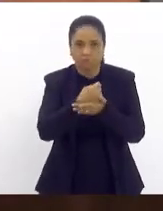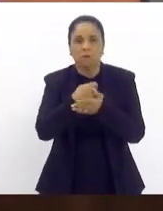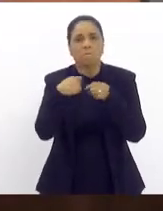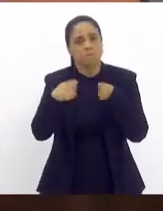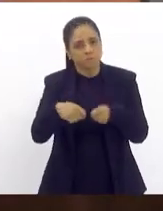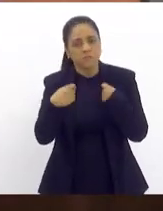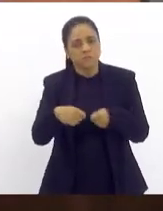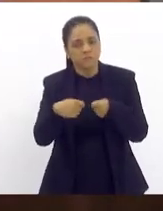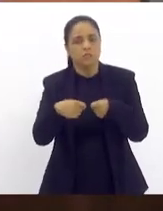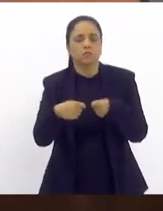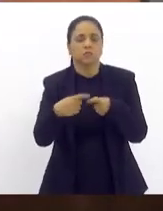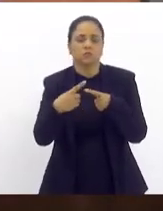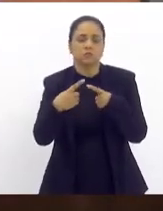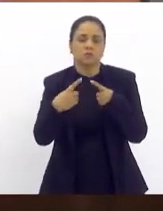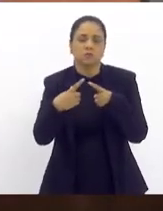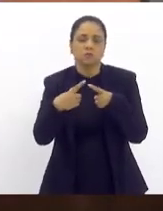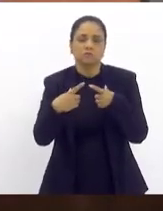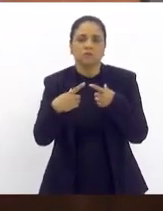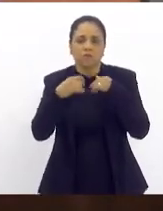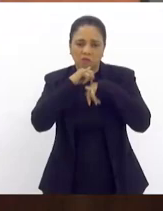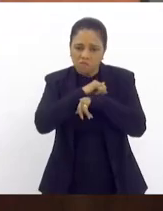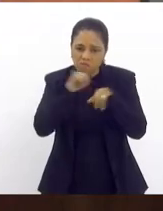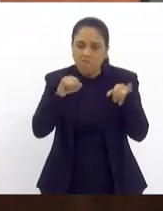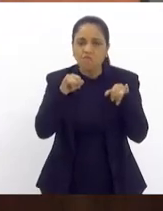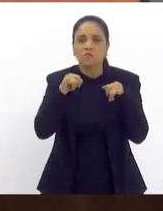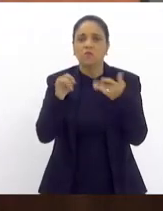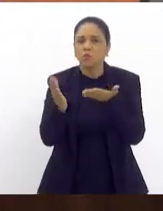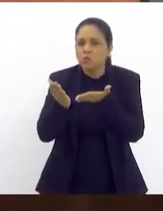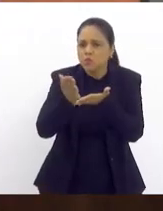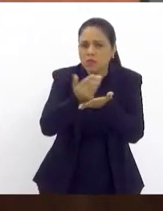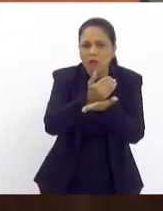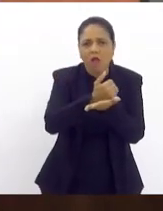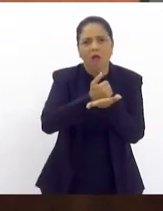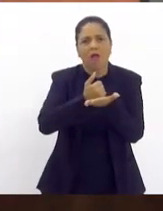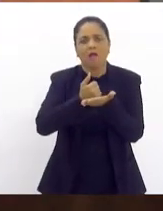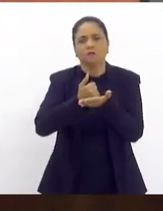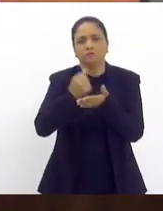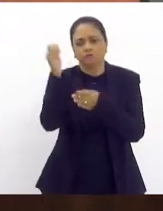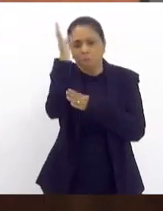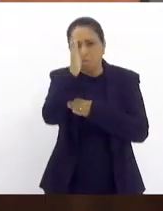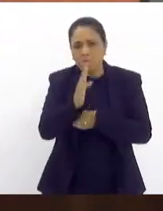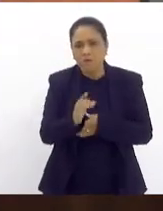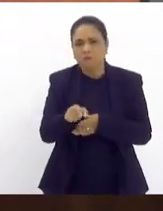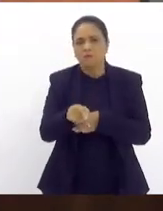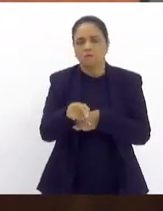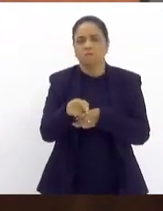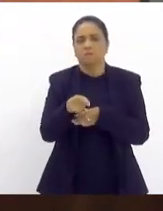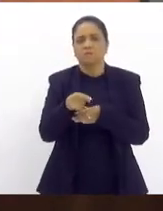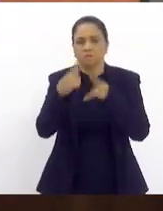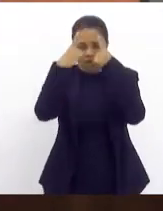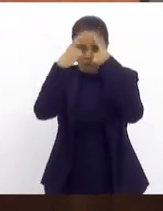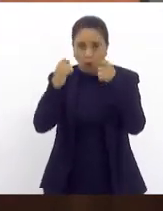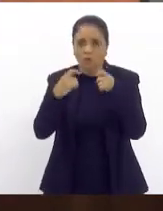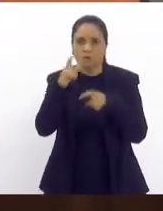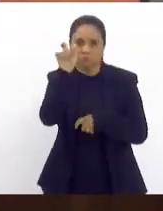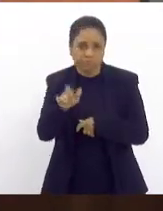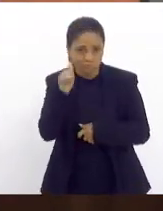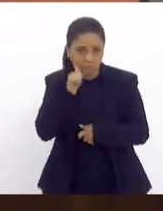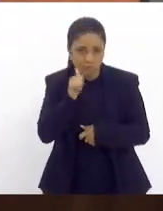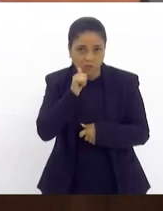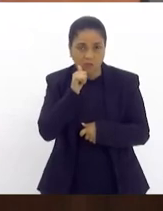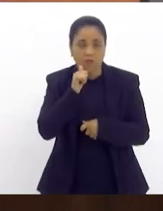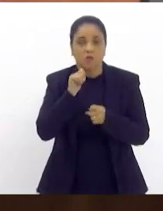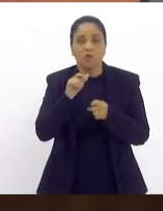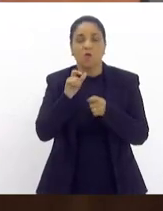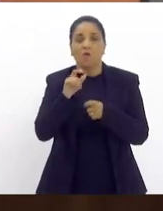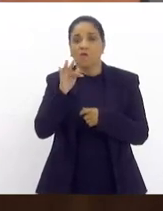contra as mulheres no âmbito do Brasil né é importante dizer que o Fórum Brasileiro de Segurança Pública te